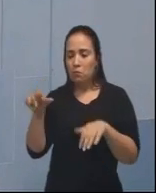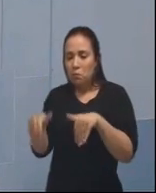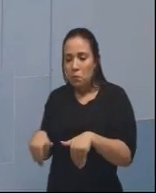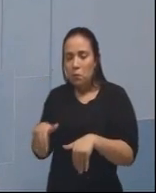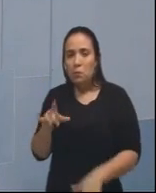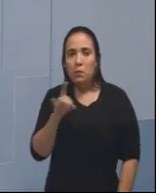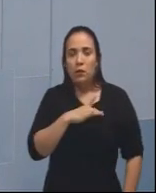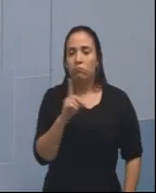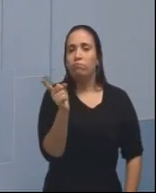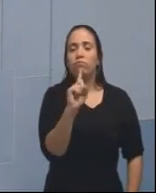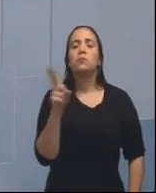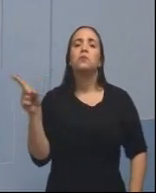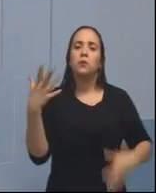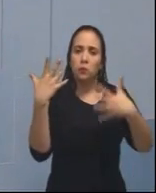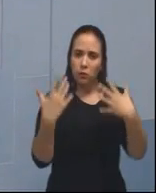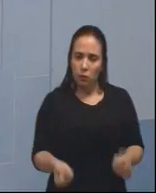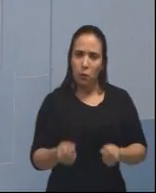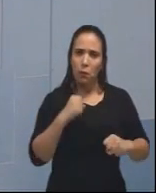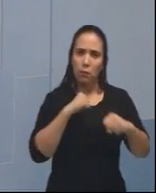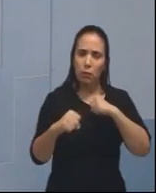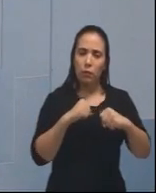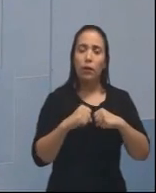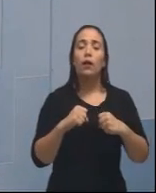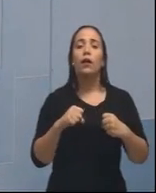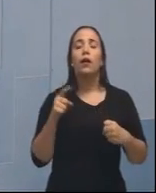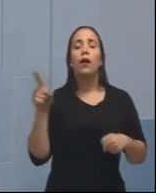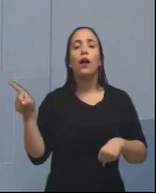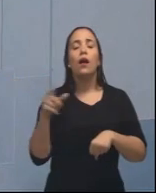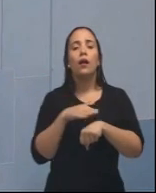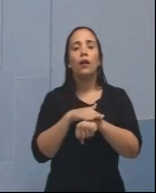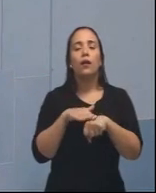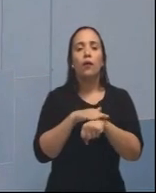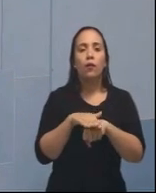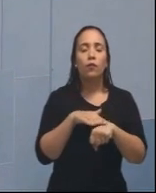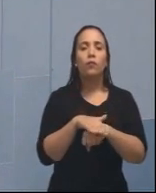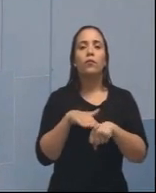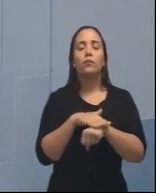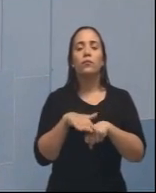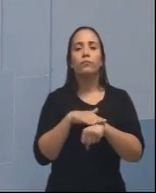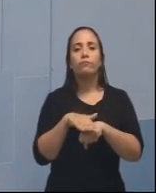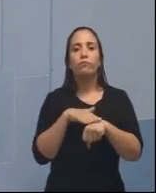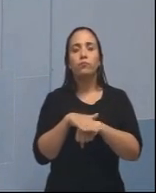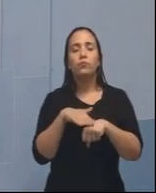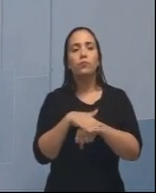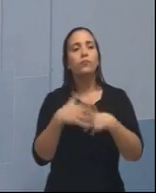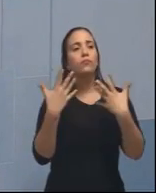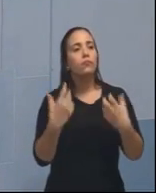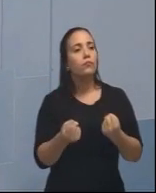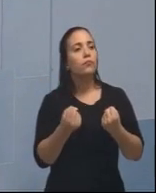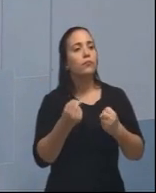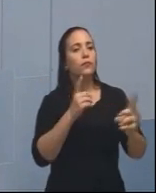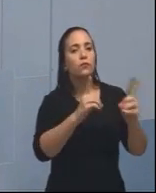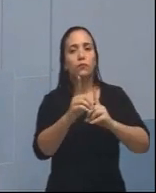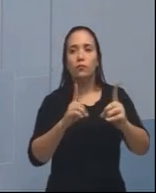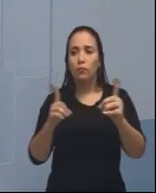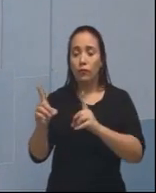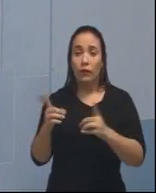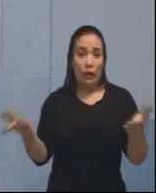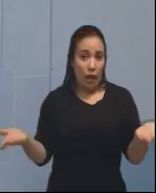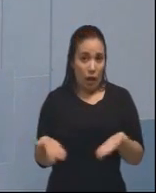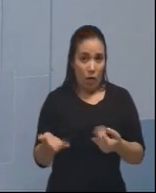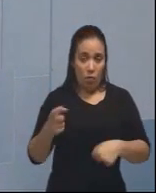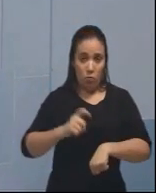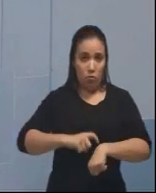E talvez o modelito de conciliador, o modelito de alguém que só fale para o mercado, talvez não funcione agora.